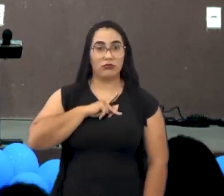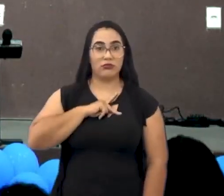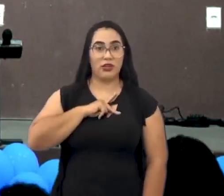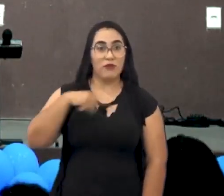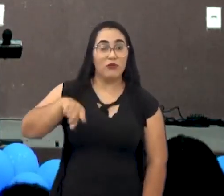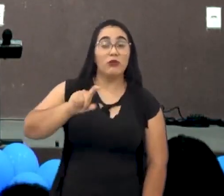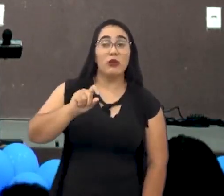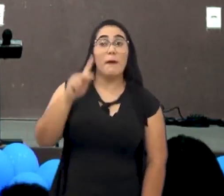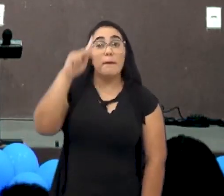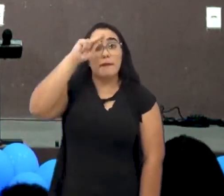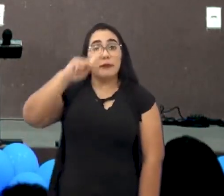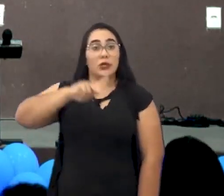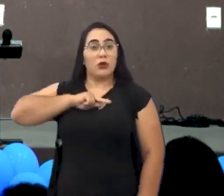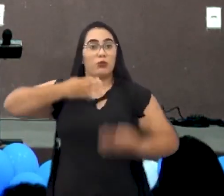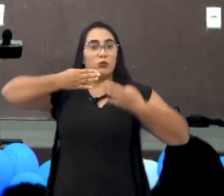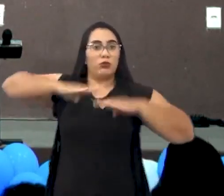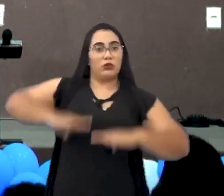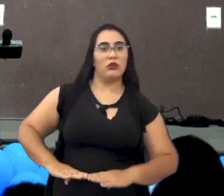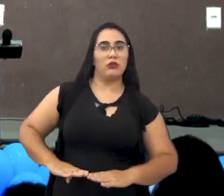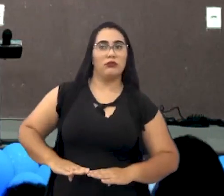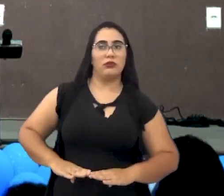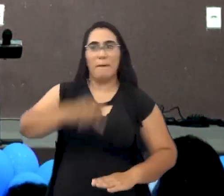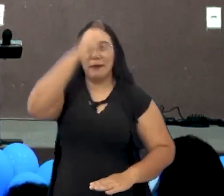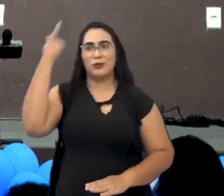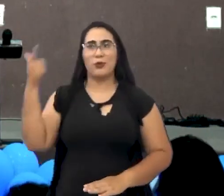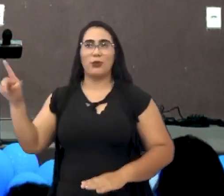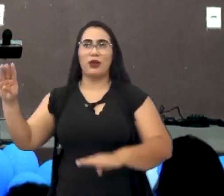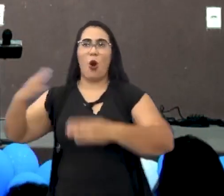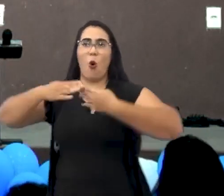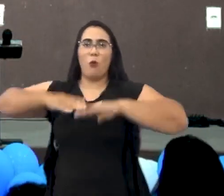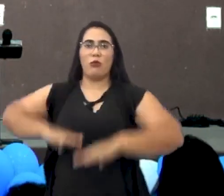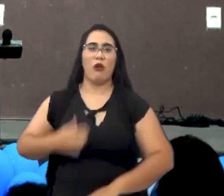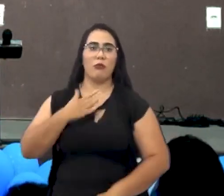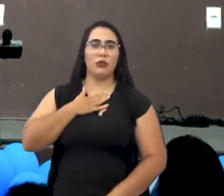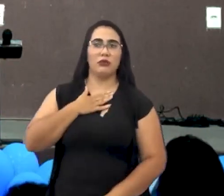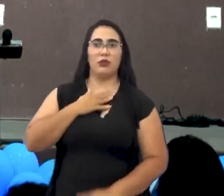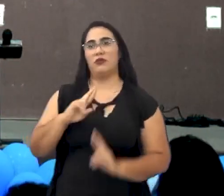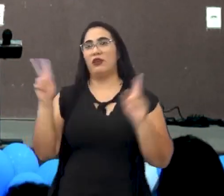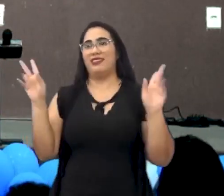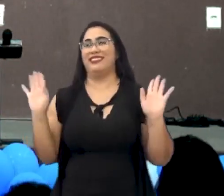se humilhar, não é os outros te humilhar, não. Se os outros te humilhar, você vai ficar humilhado.